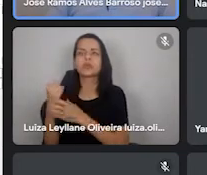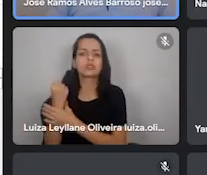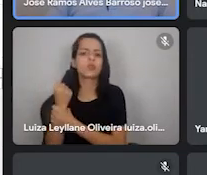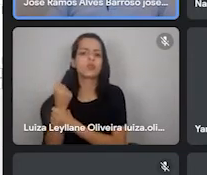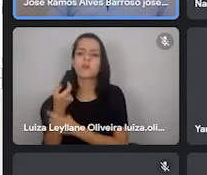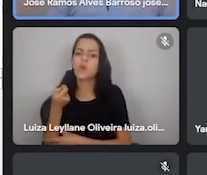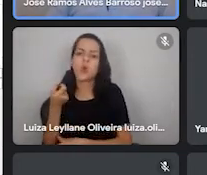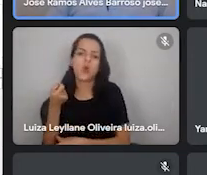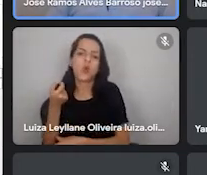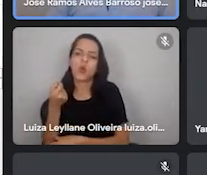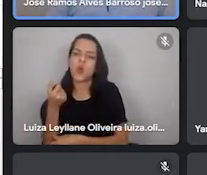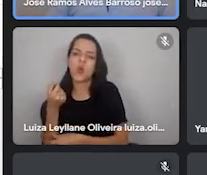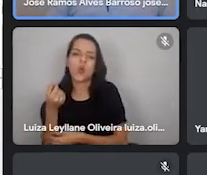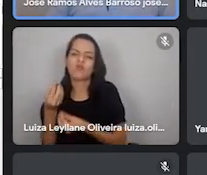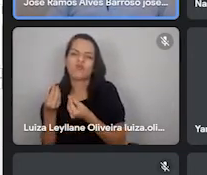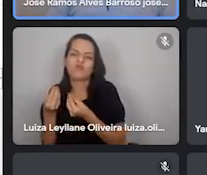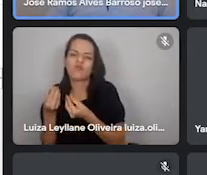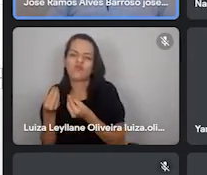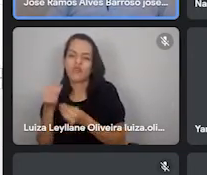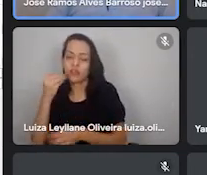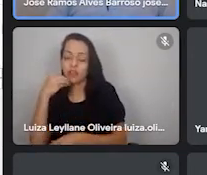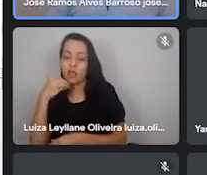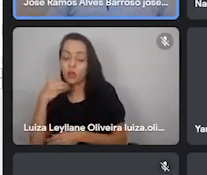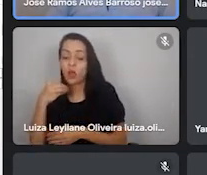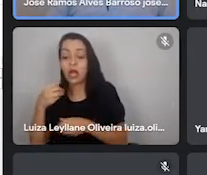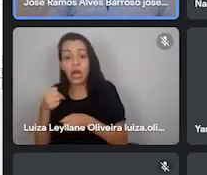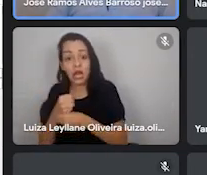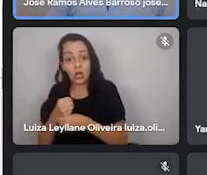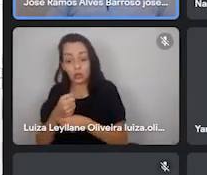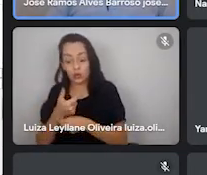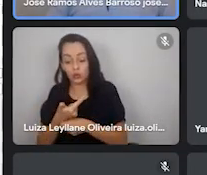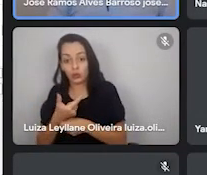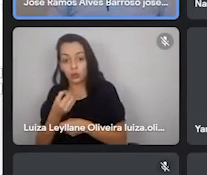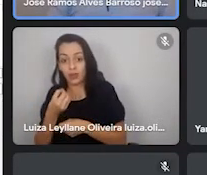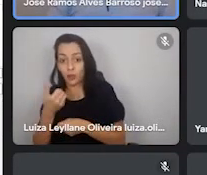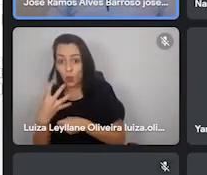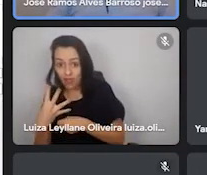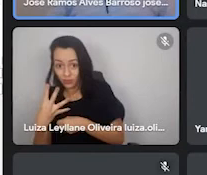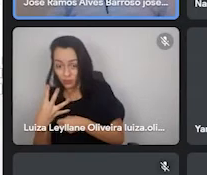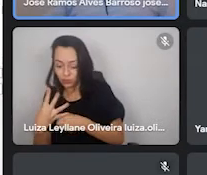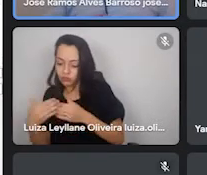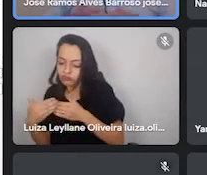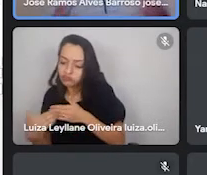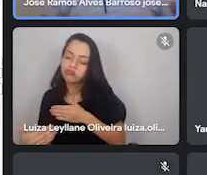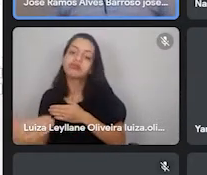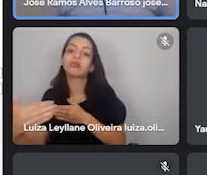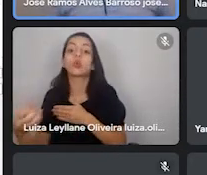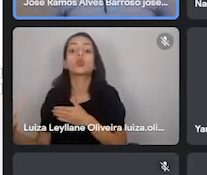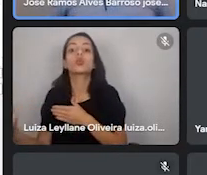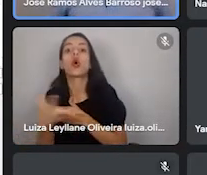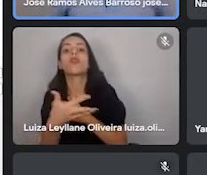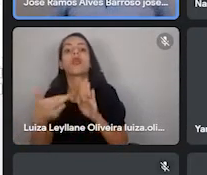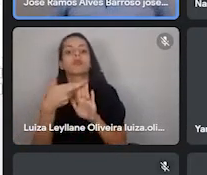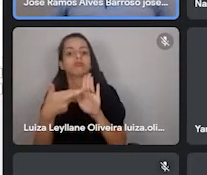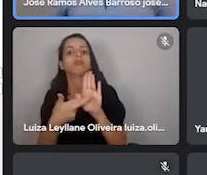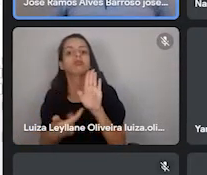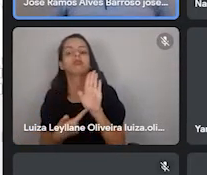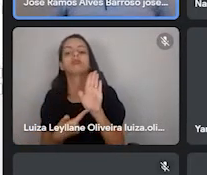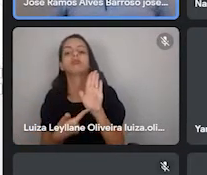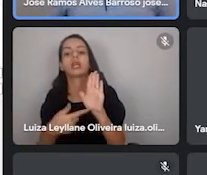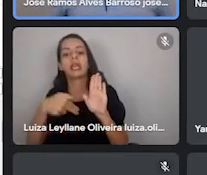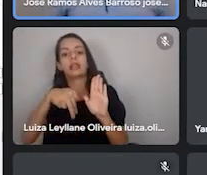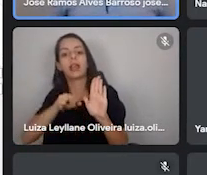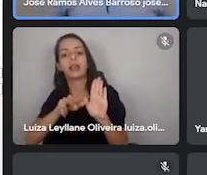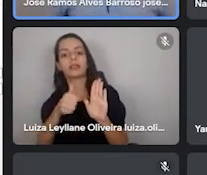a partir de 2004, com a nova NR10, que realmente ela teve,